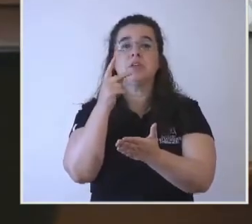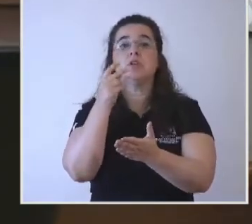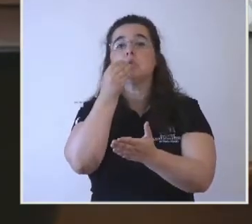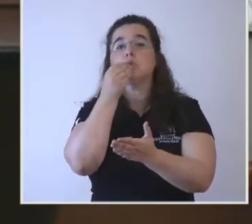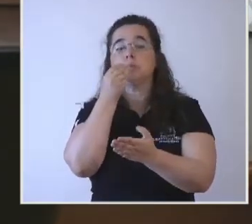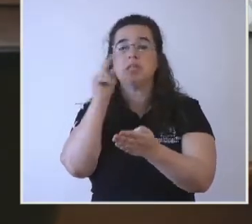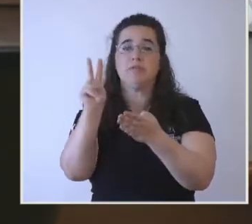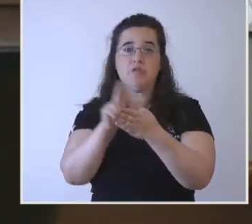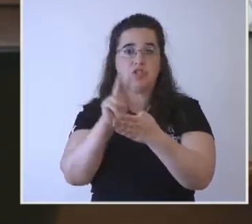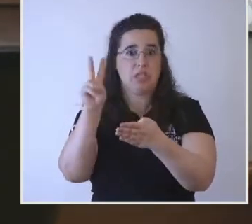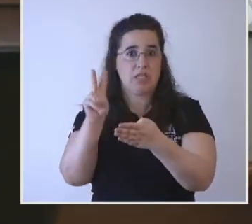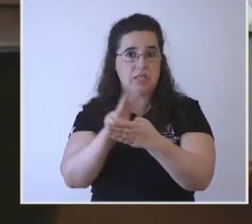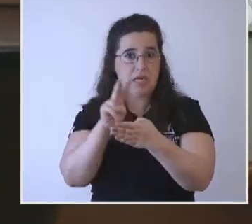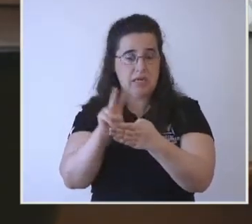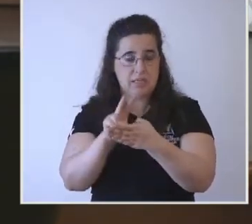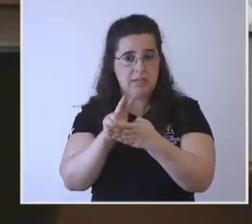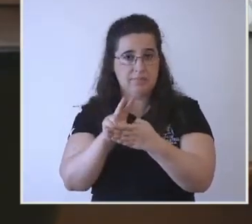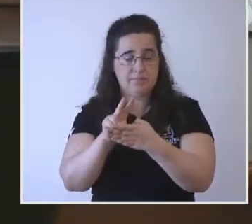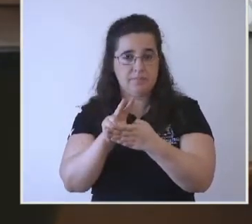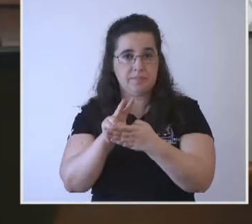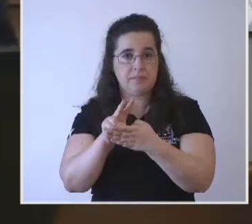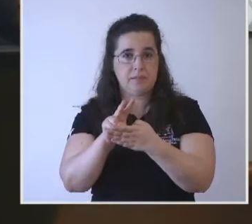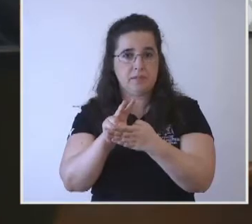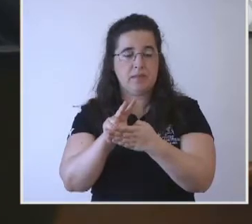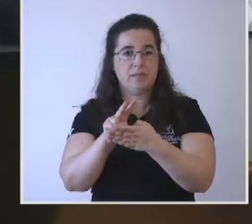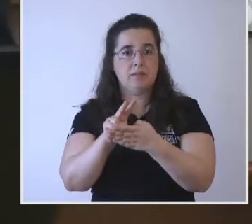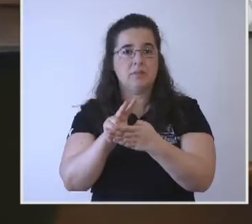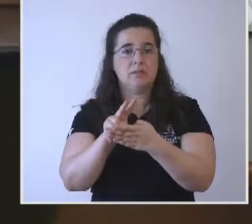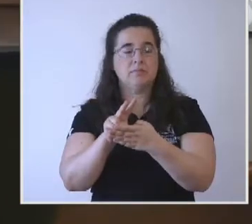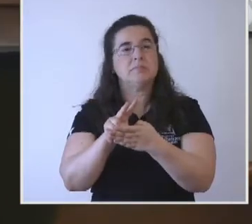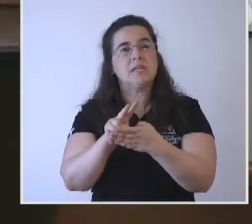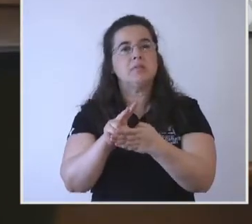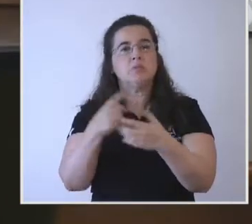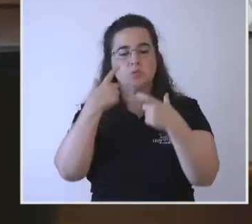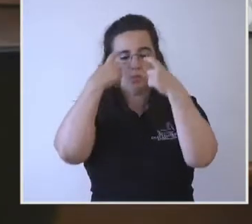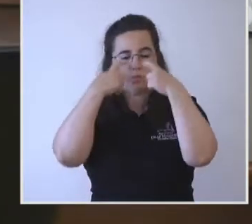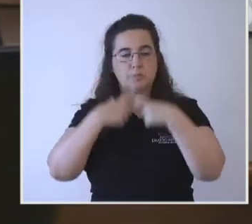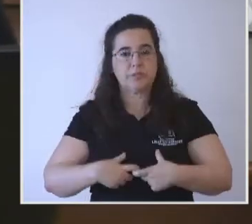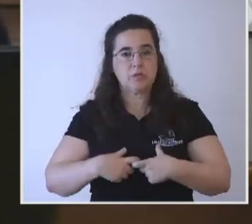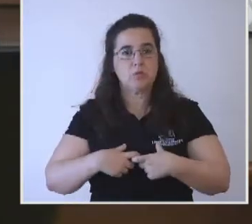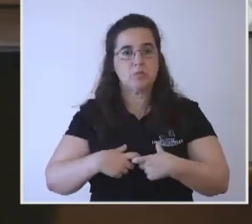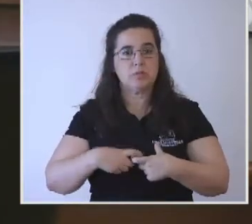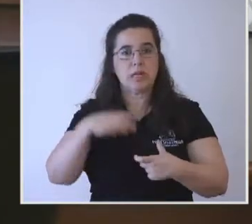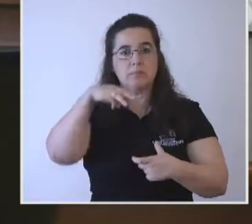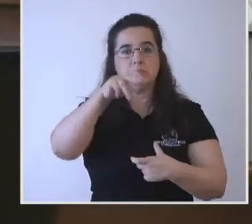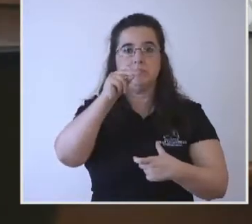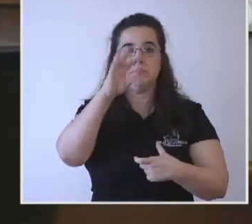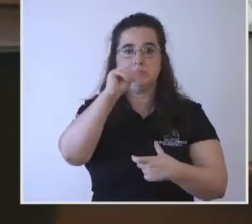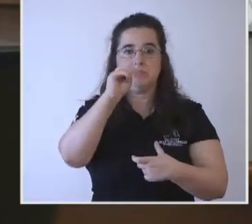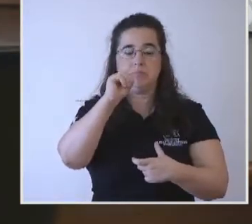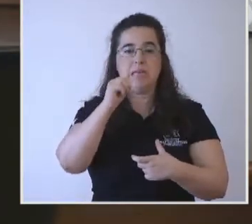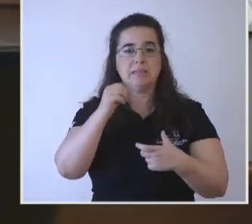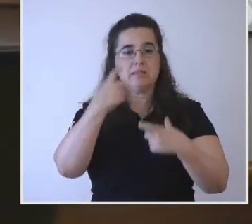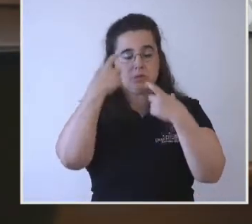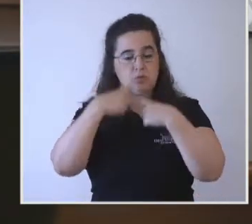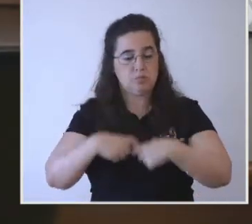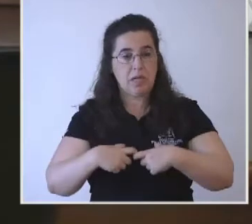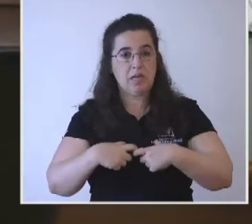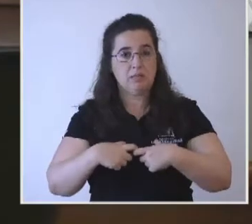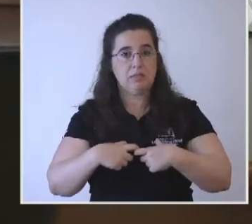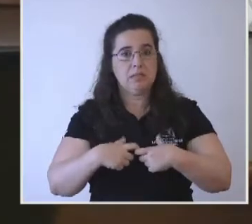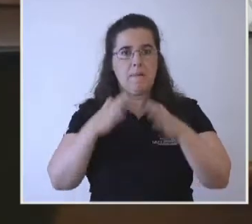vegetarianos, portanto, incluindo todos, têm um índice de massa corporal mais baixo. Portanto, somos mais magros.